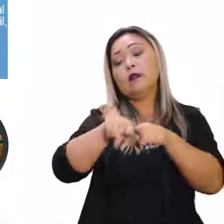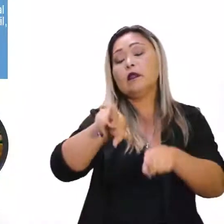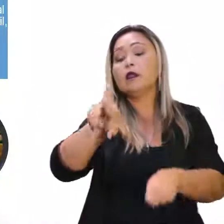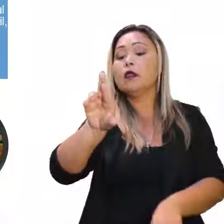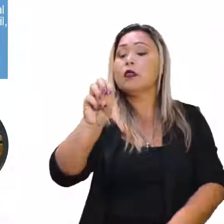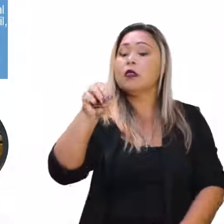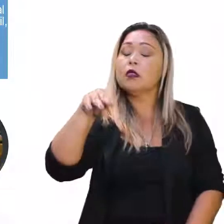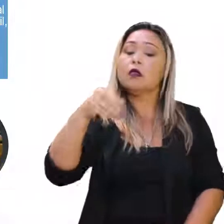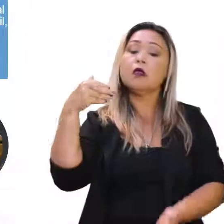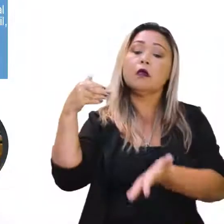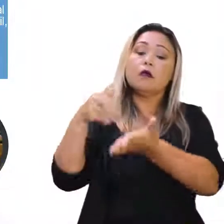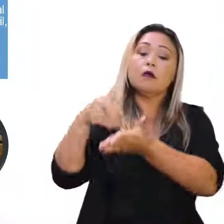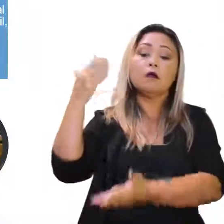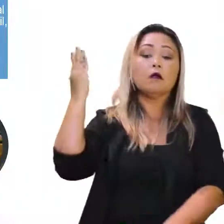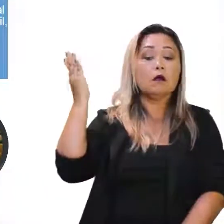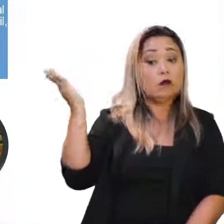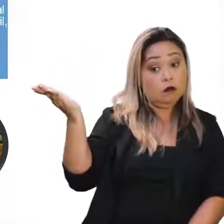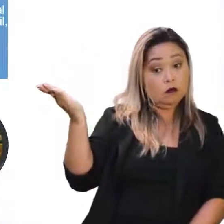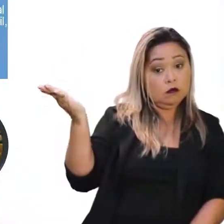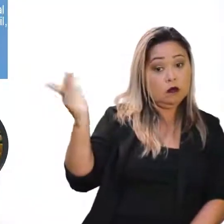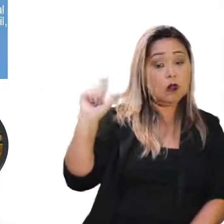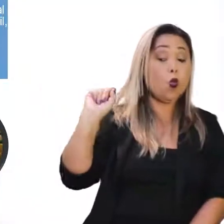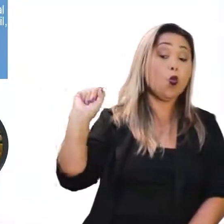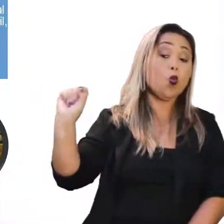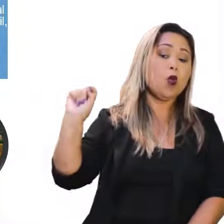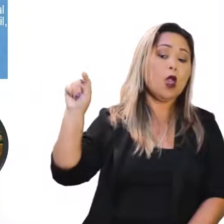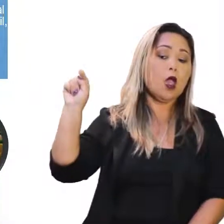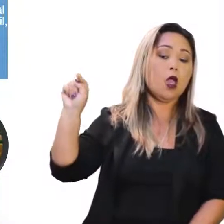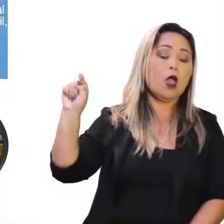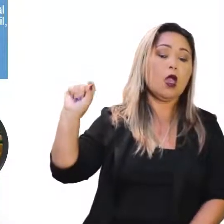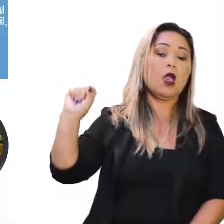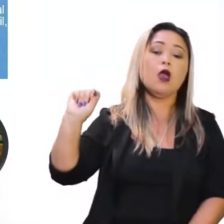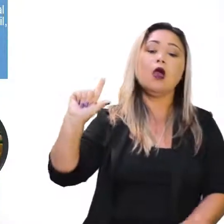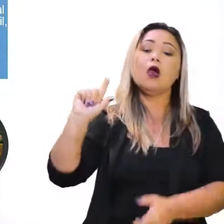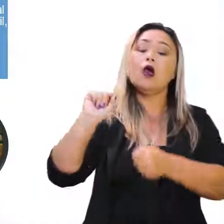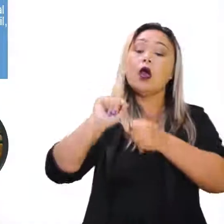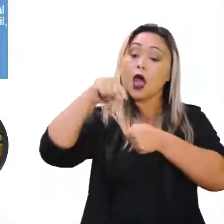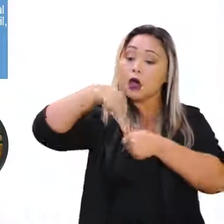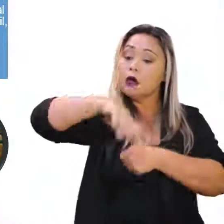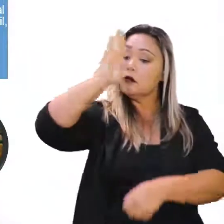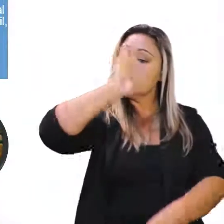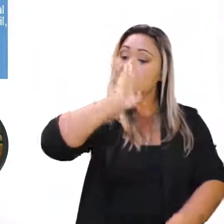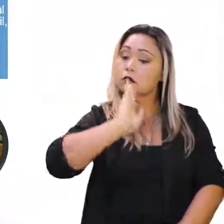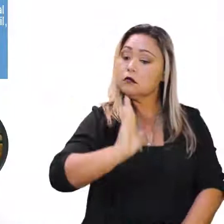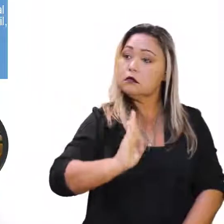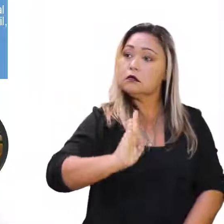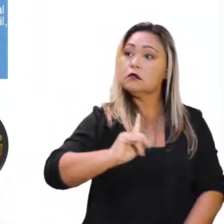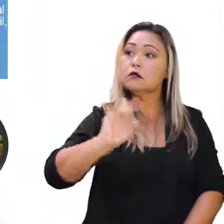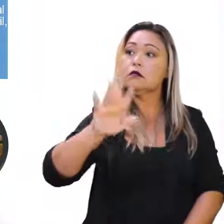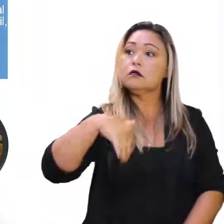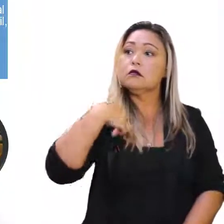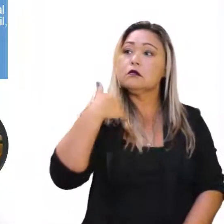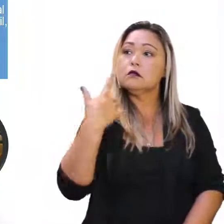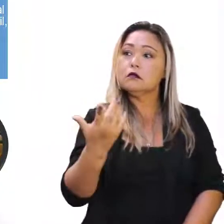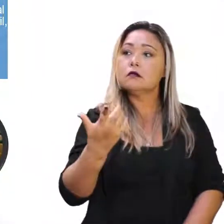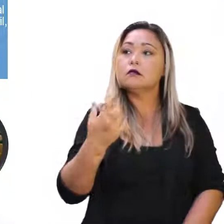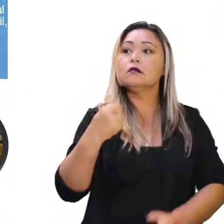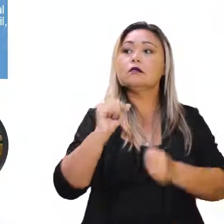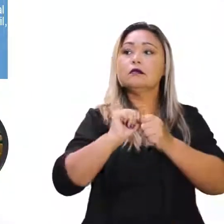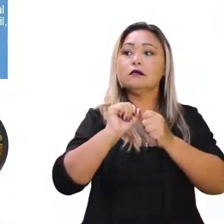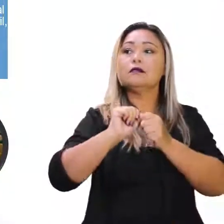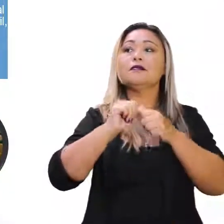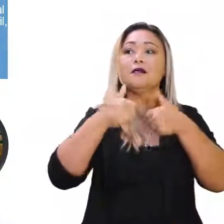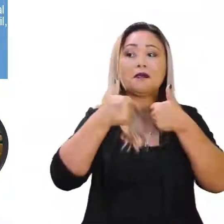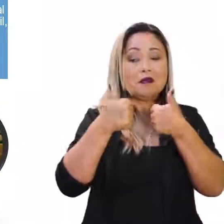missão artística francesa, nós vamos falar o que foi a missão artística francesa no Brasil, que o objetivo era estabelecer o